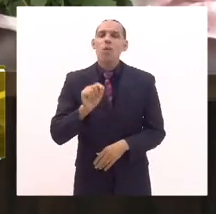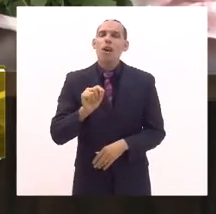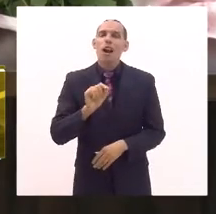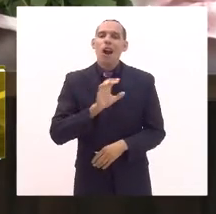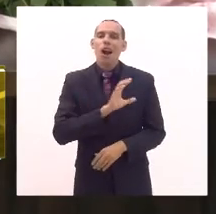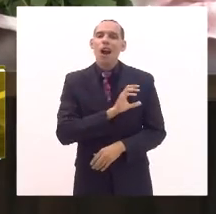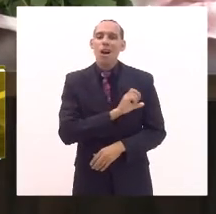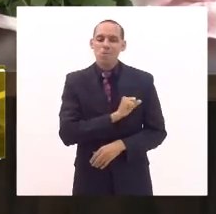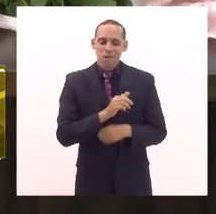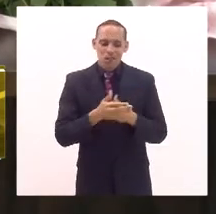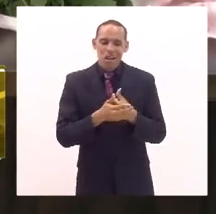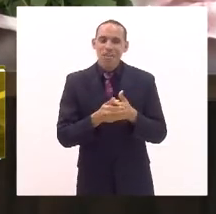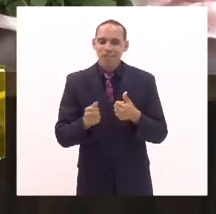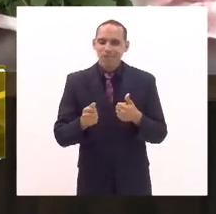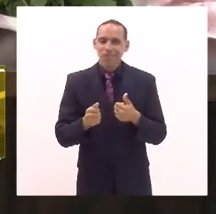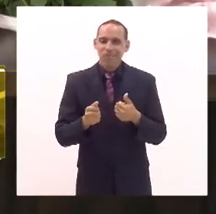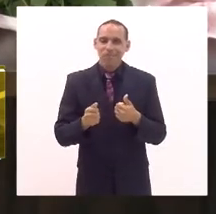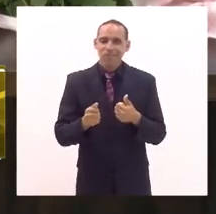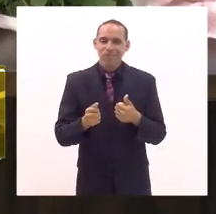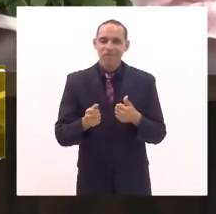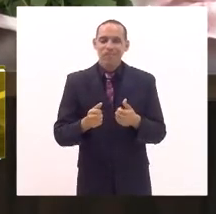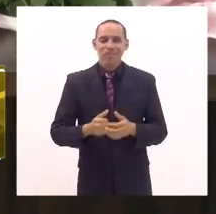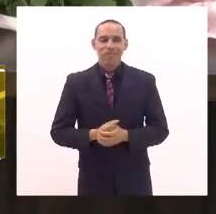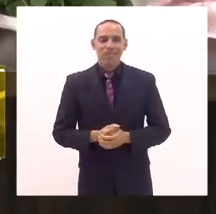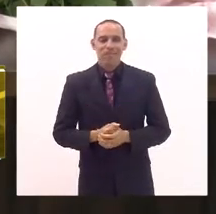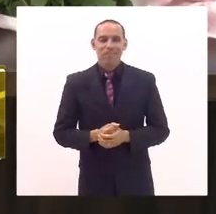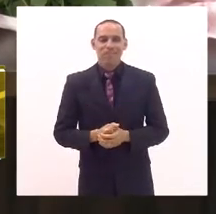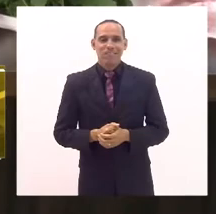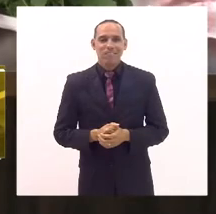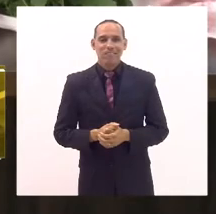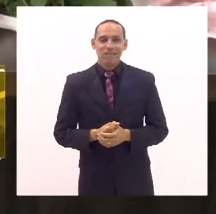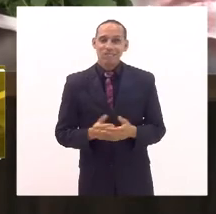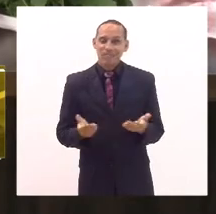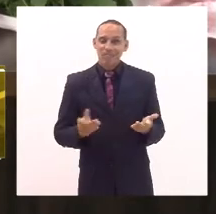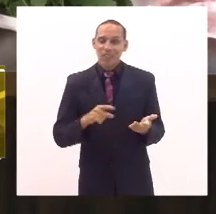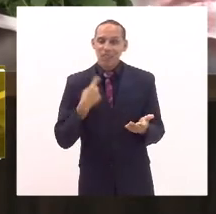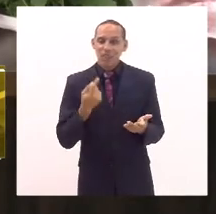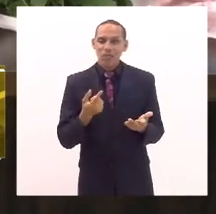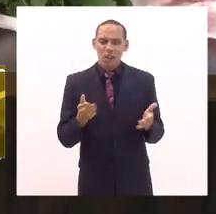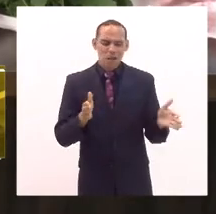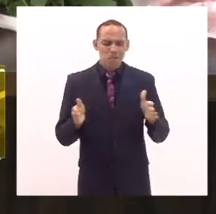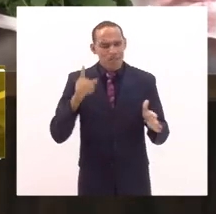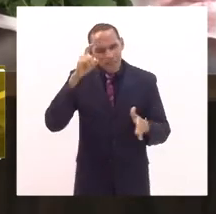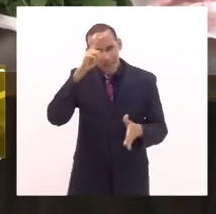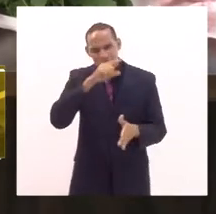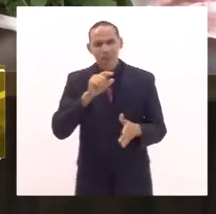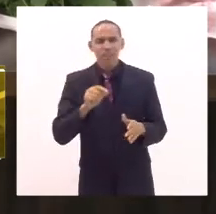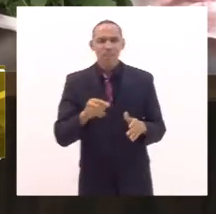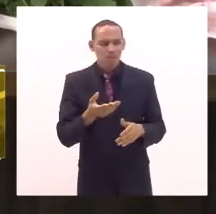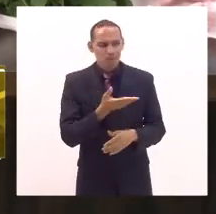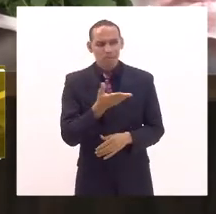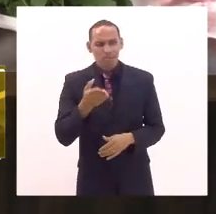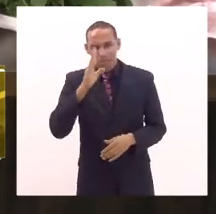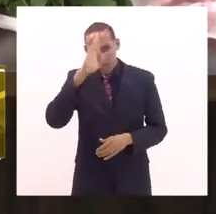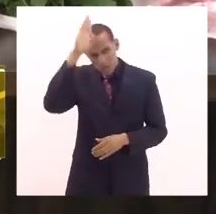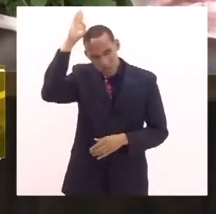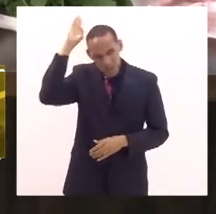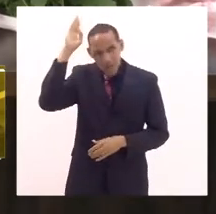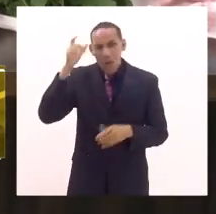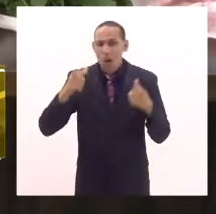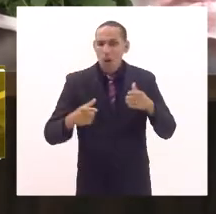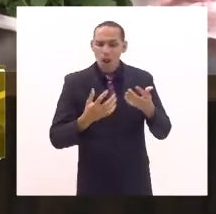amor e do carinho daquilo que faz. E aí nós passamos um momento difícil olhando aqui os bombeiros em